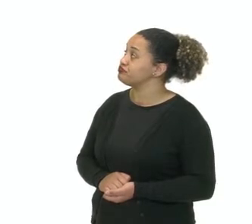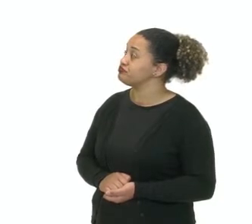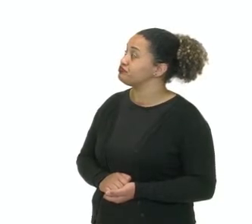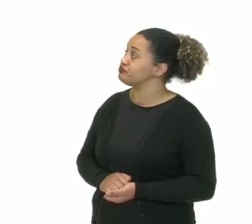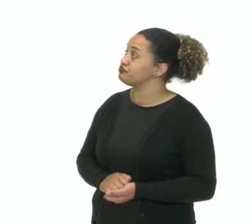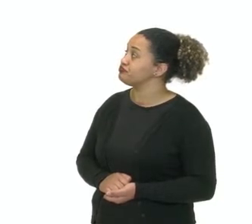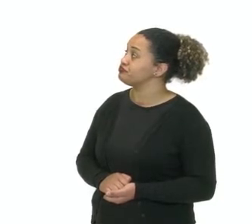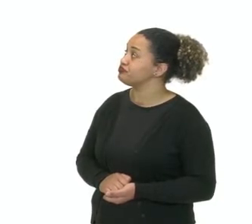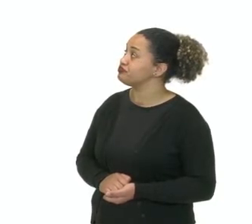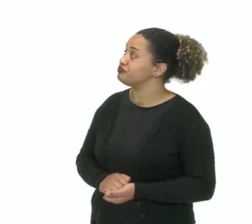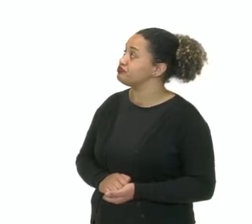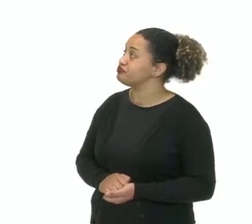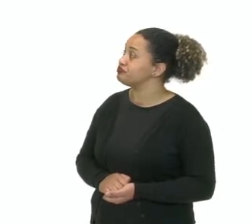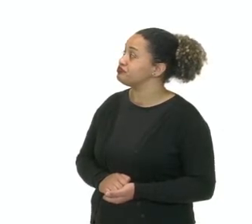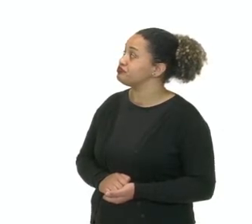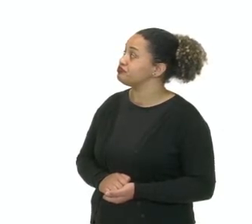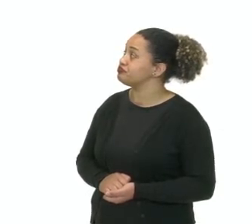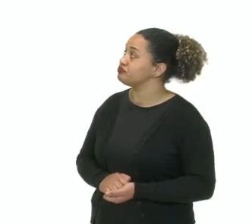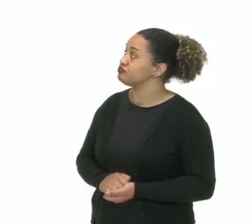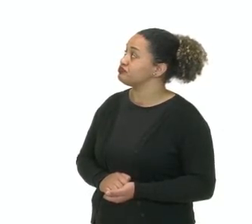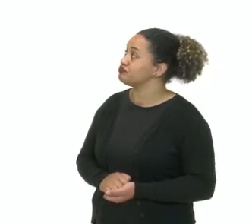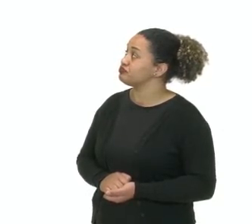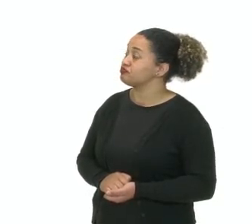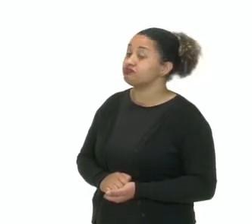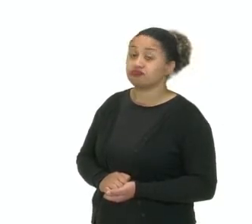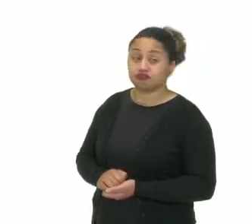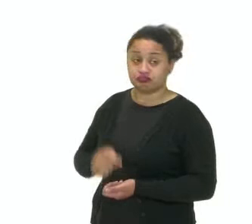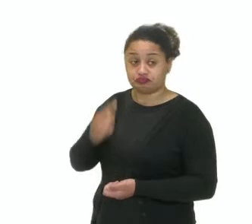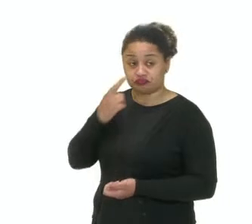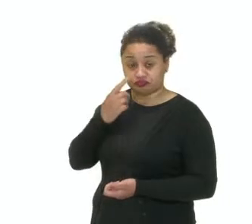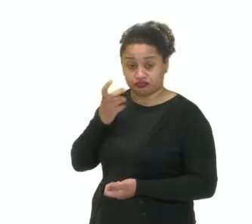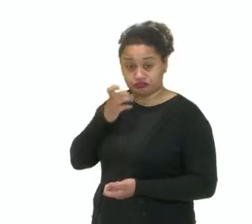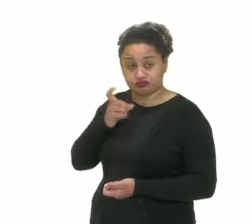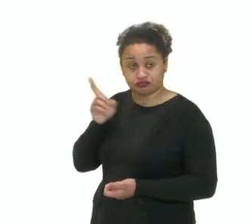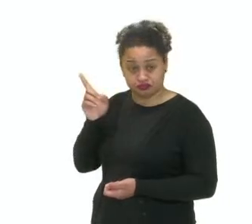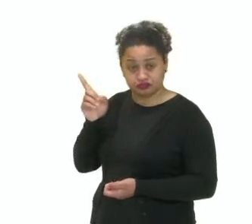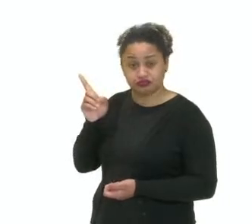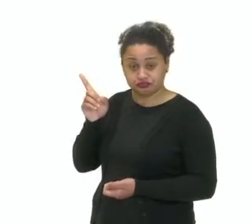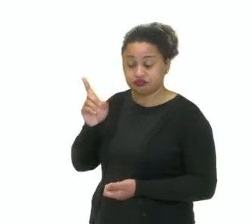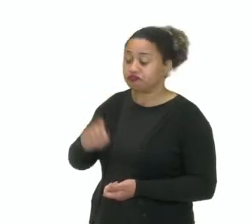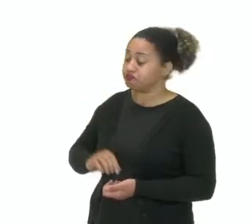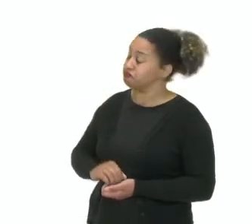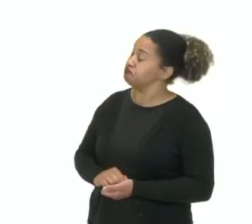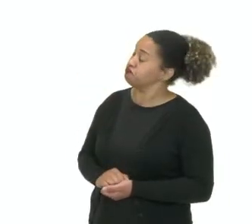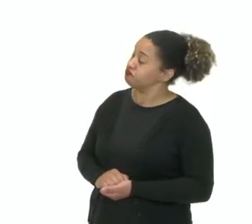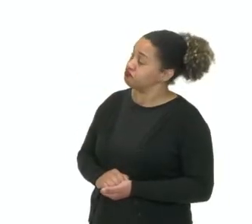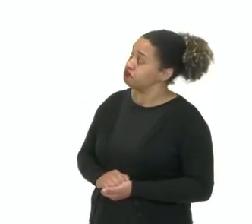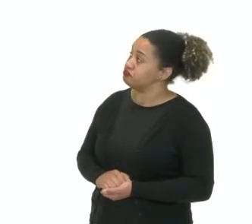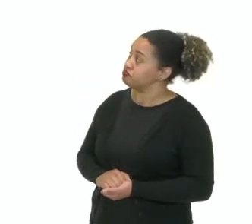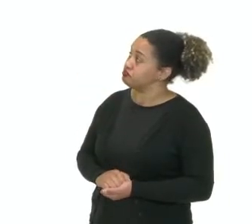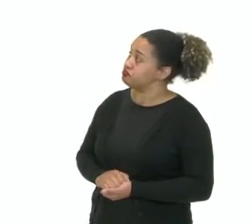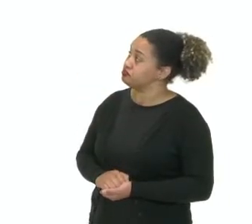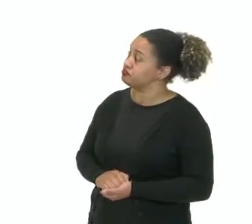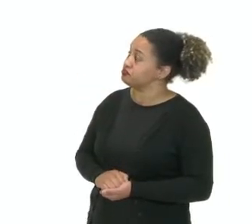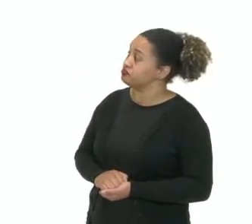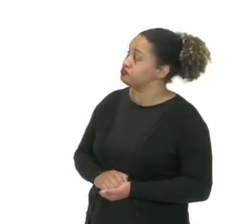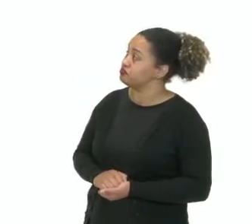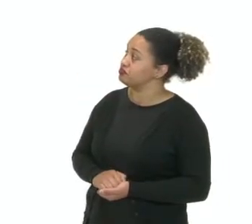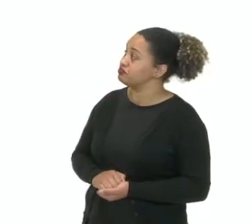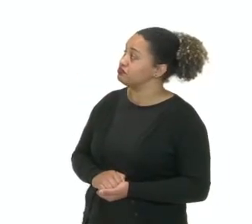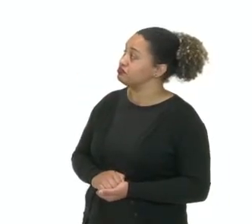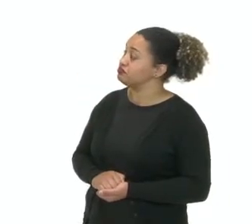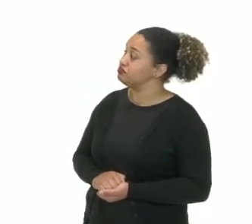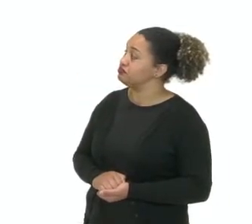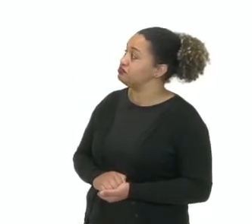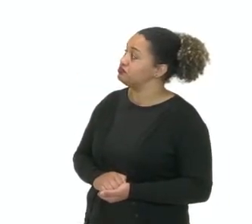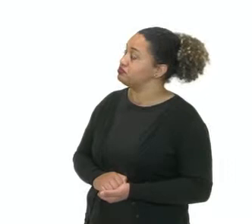sociedade civil e setor privado, são solicitadas a fornecer seus comentários, reações e sugestões sobre os